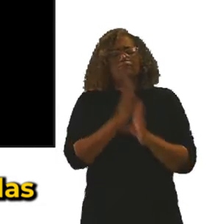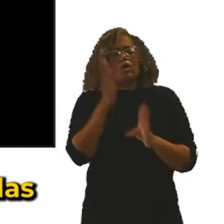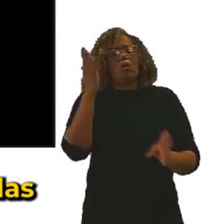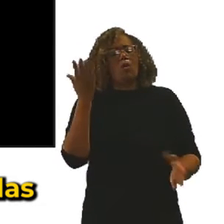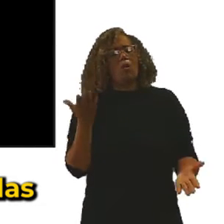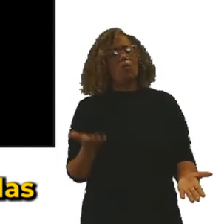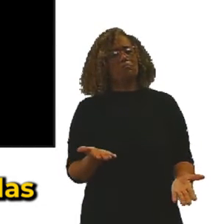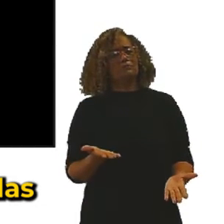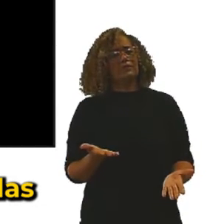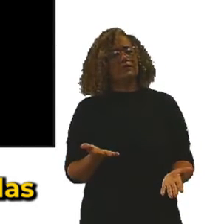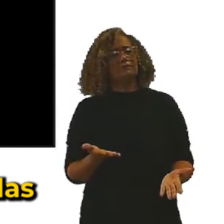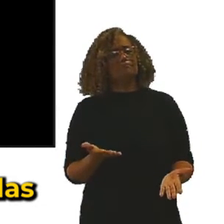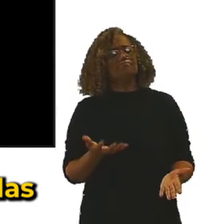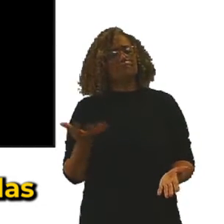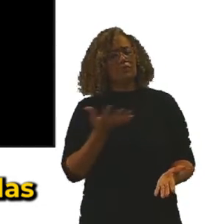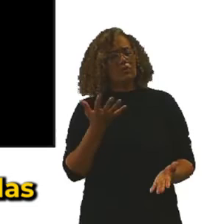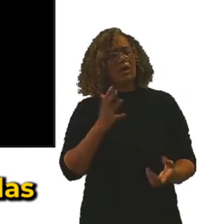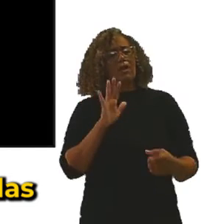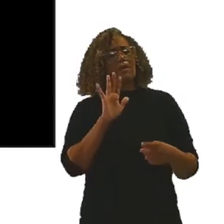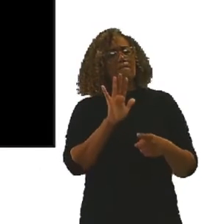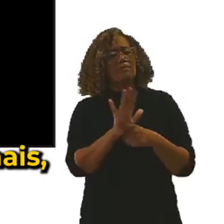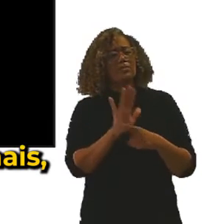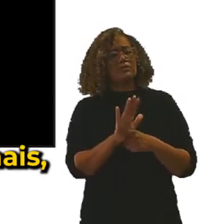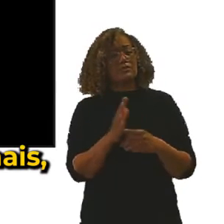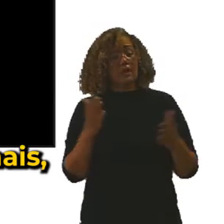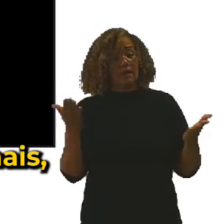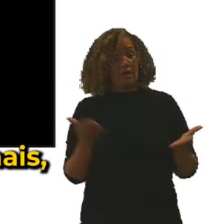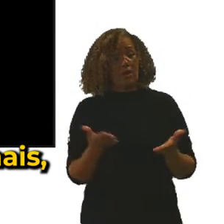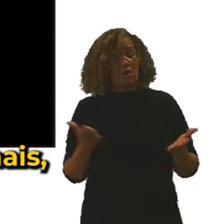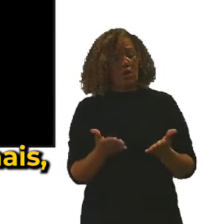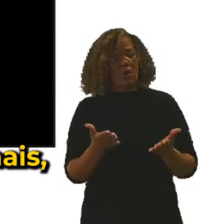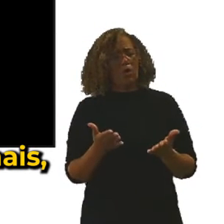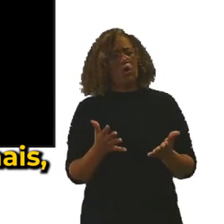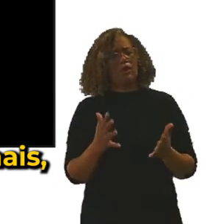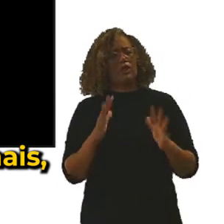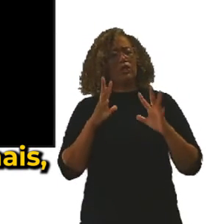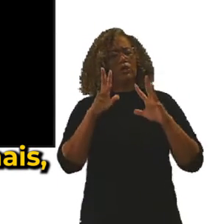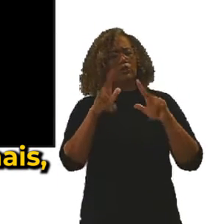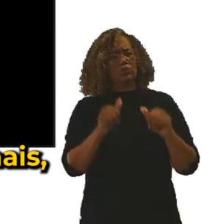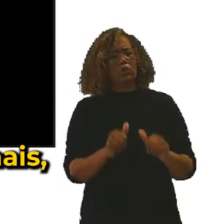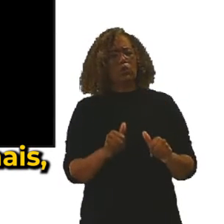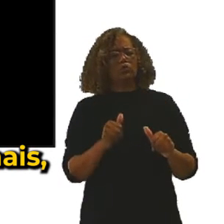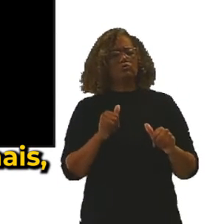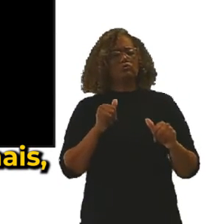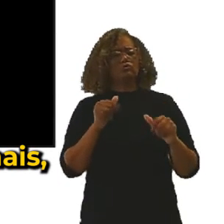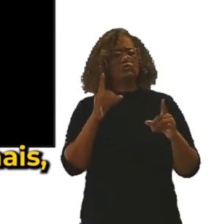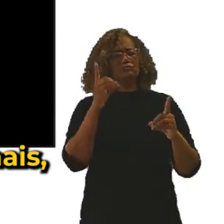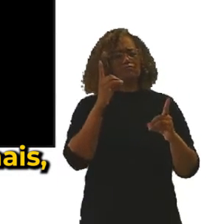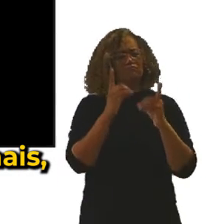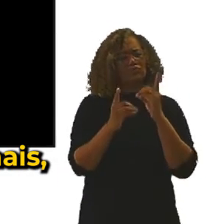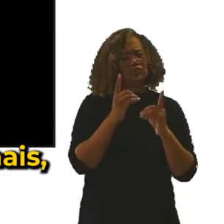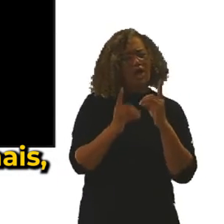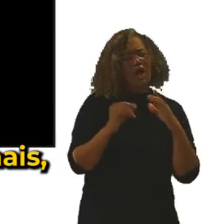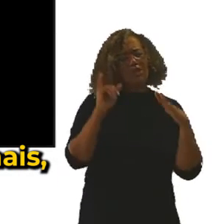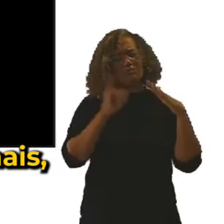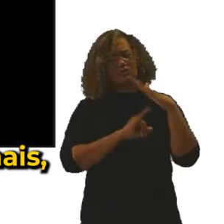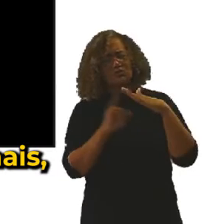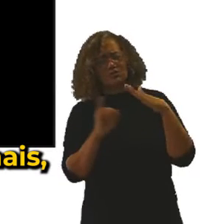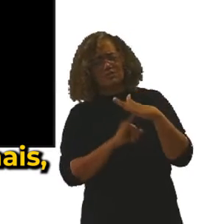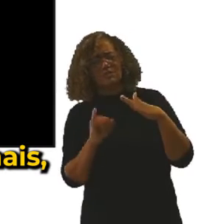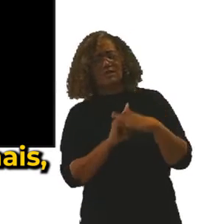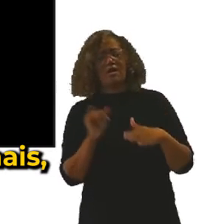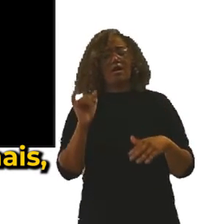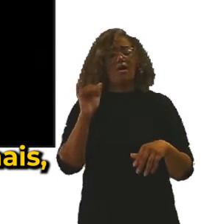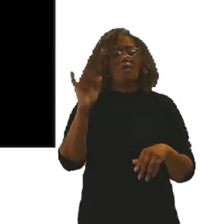sempre aqui nas aulas, nas exposições, nos diálogos institucionais, acadêmicos